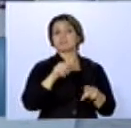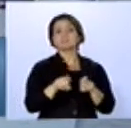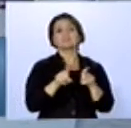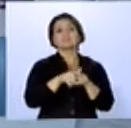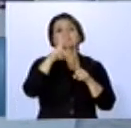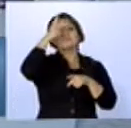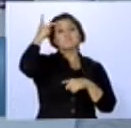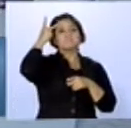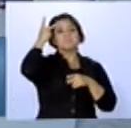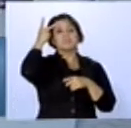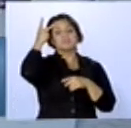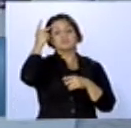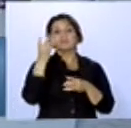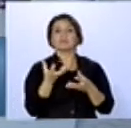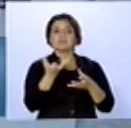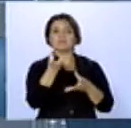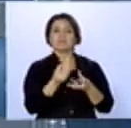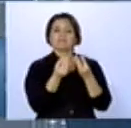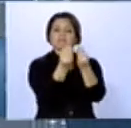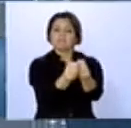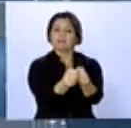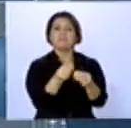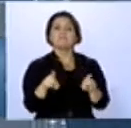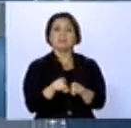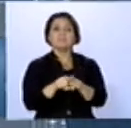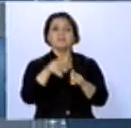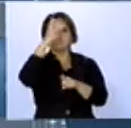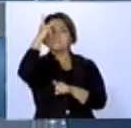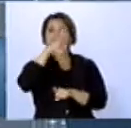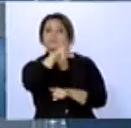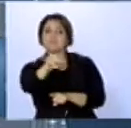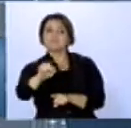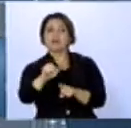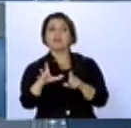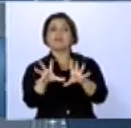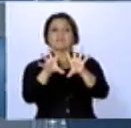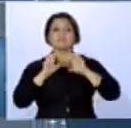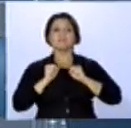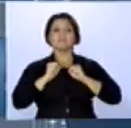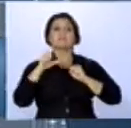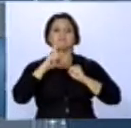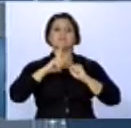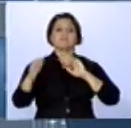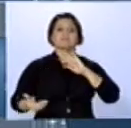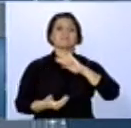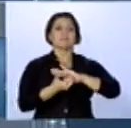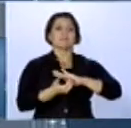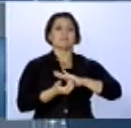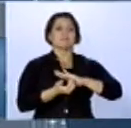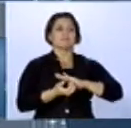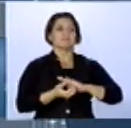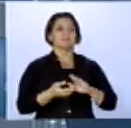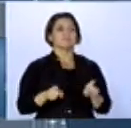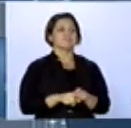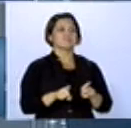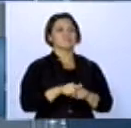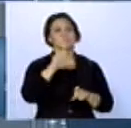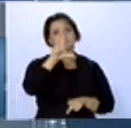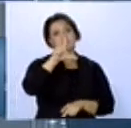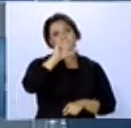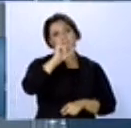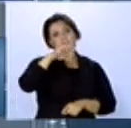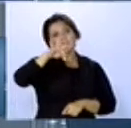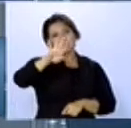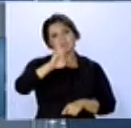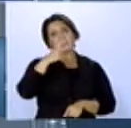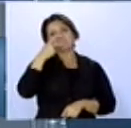também para quem recarregados recursos eu penso que O legislador no momento em que colocou limite aos